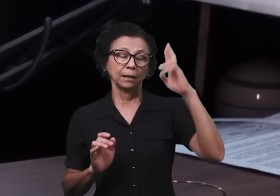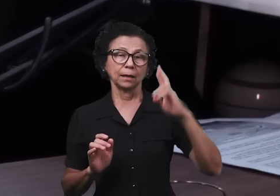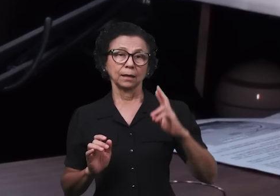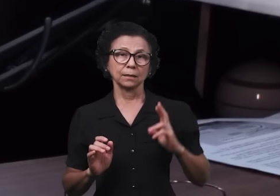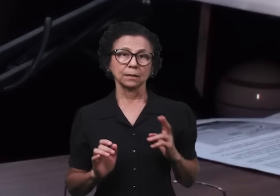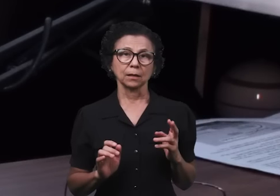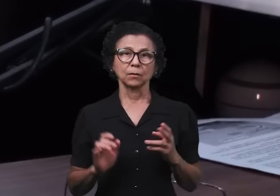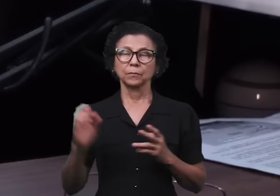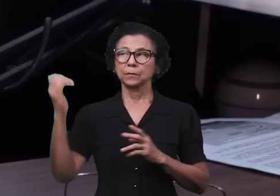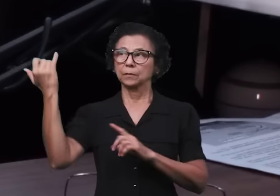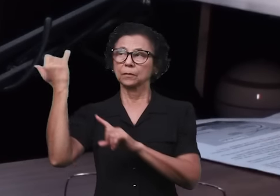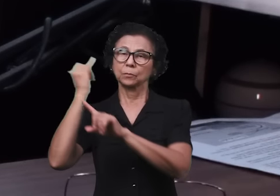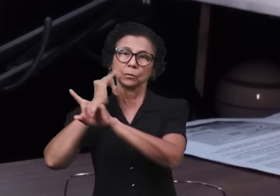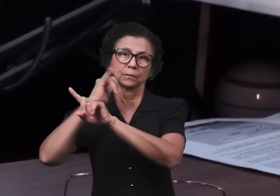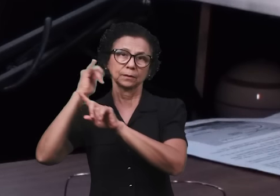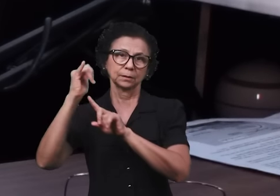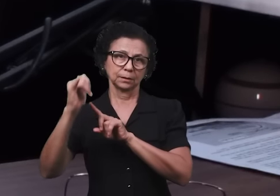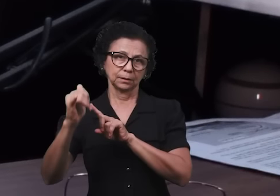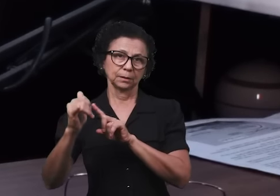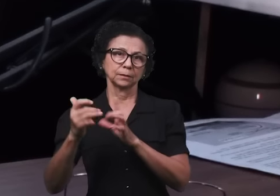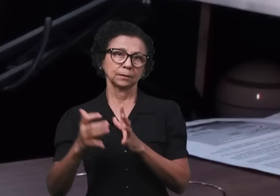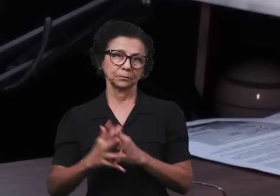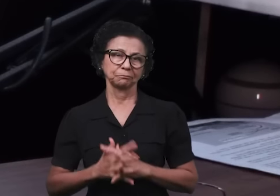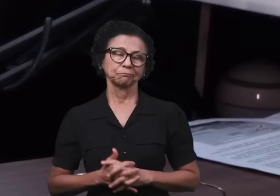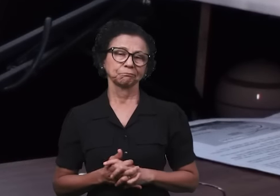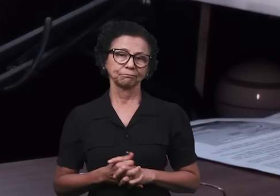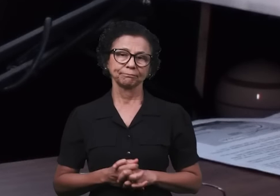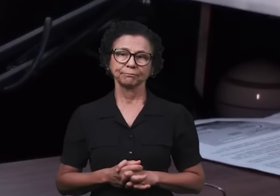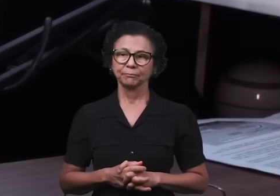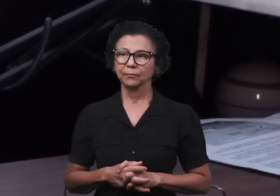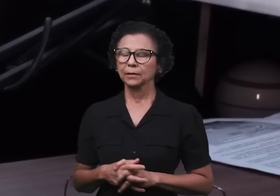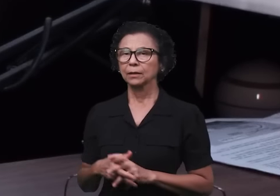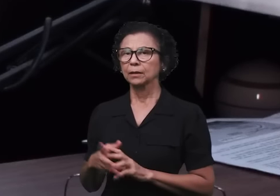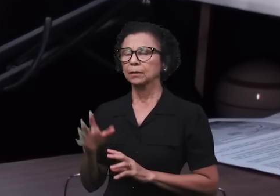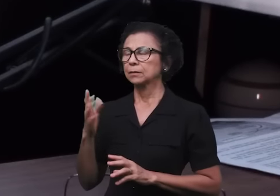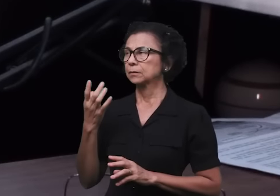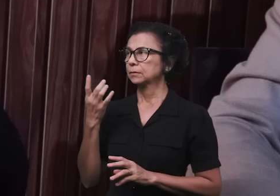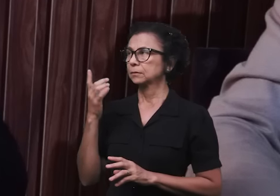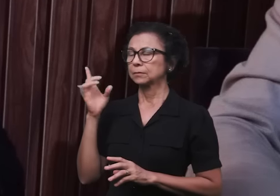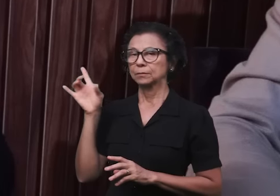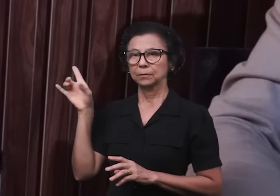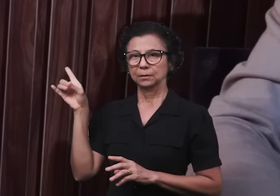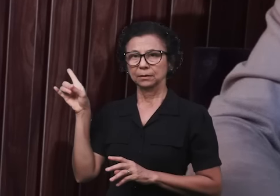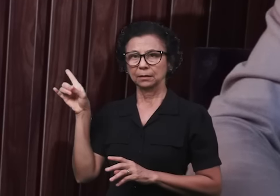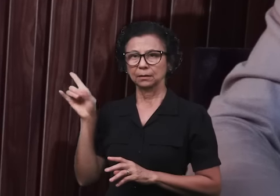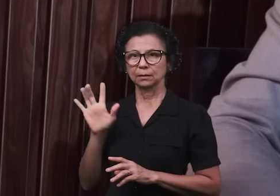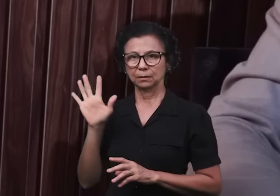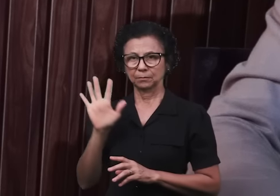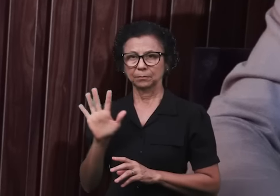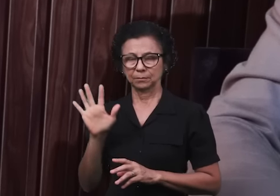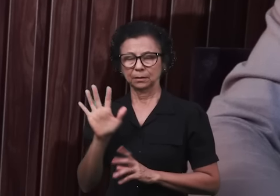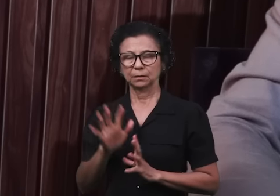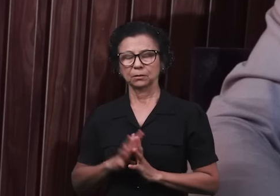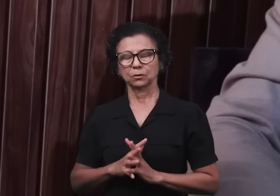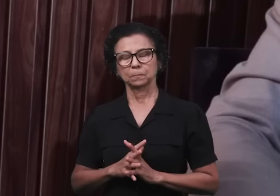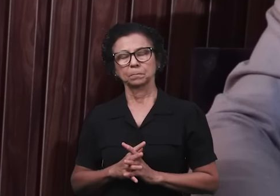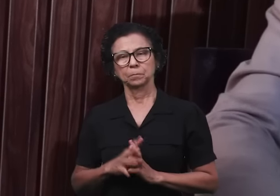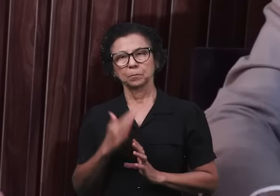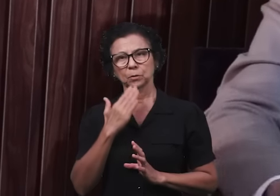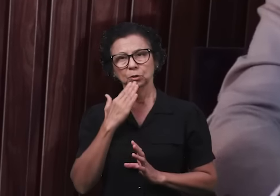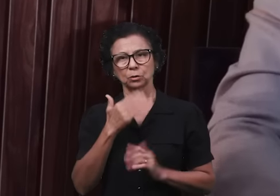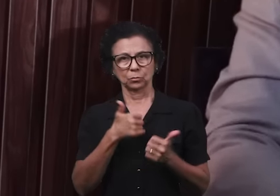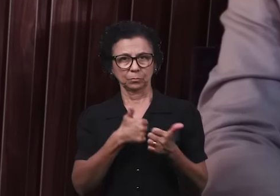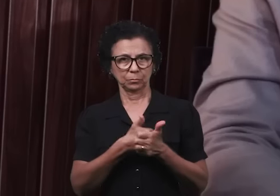né? Porque a santificação está dentro disso, né, pastor? Sem dúvida. Nós vamos mostrar aqui um quadro que nós gostaríamos que vocês